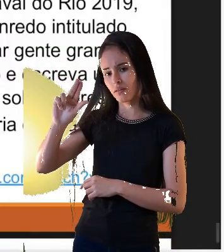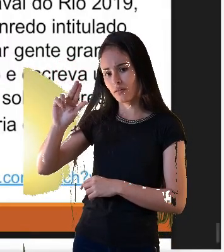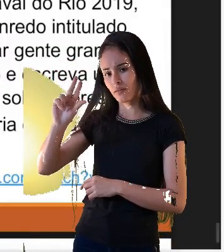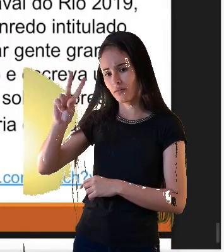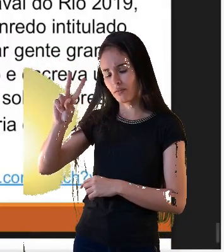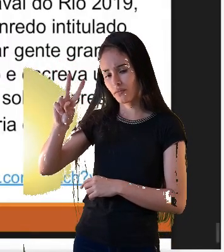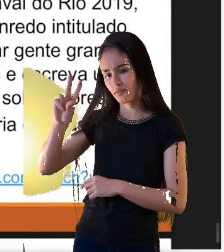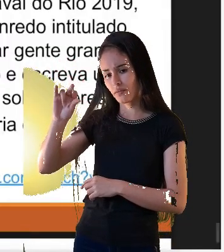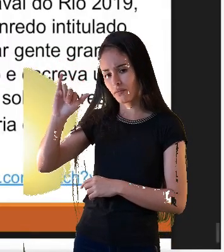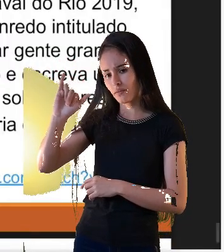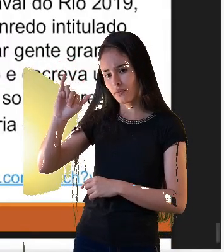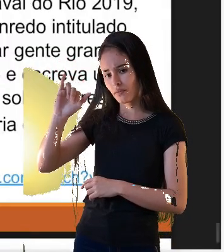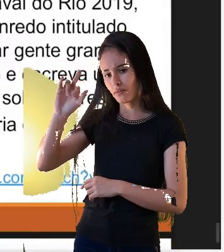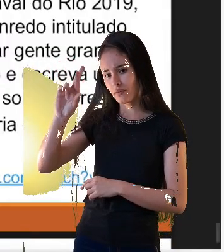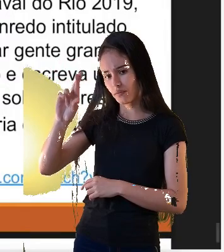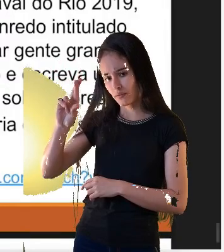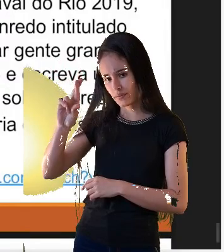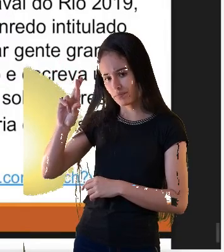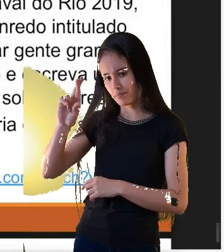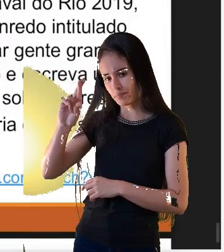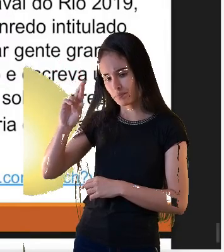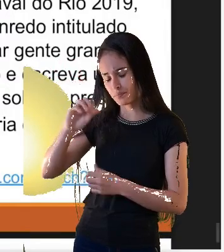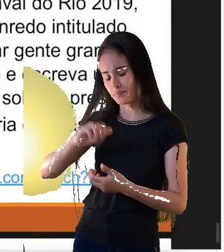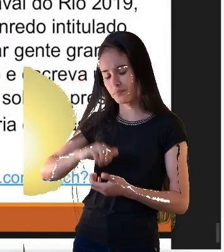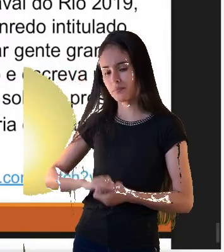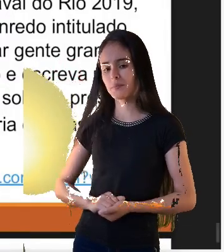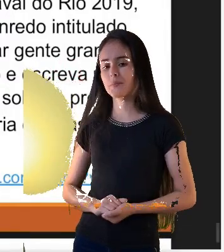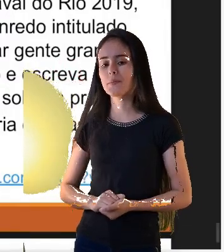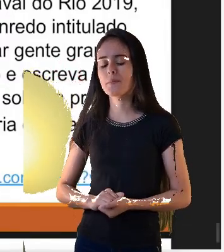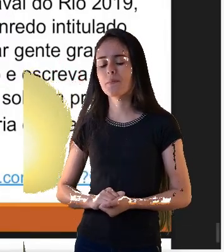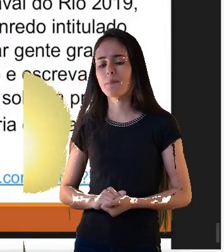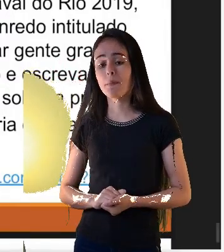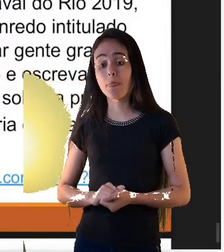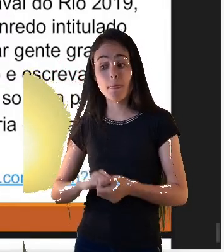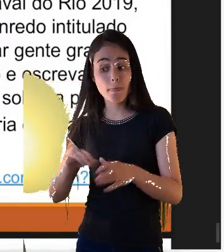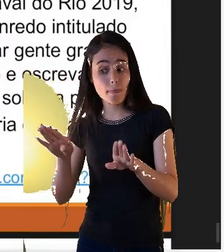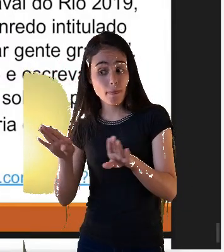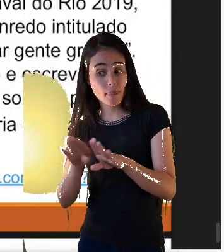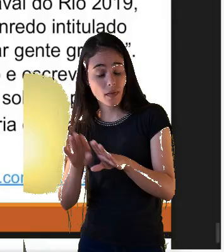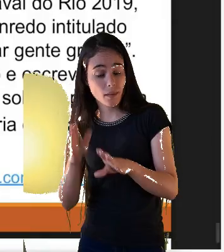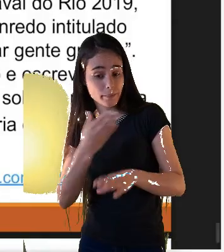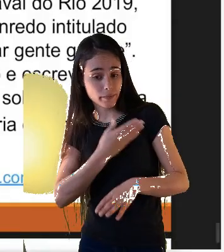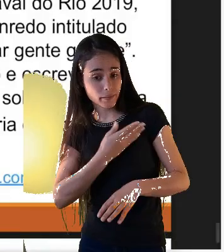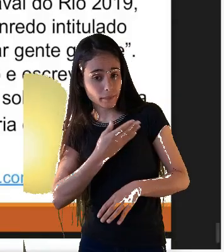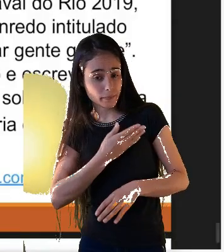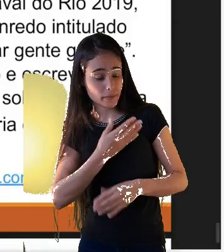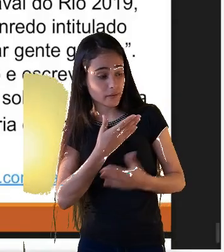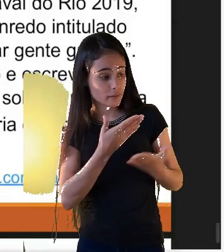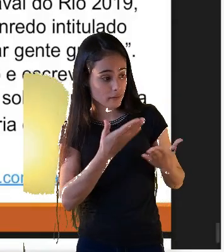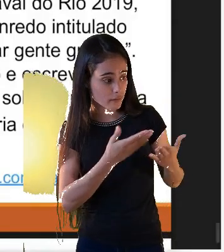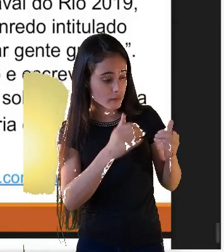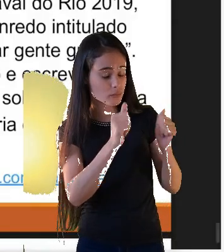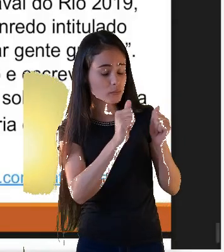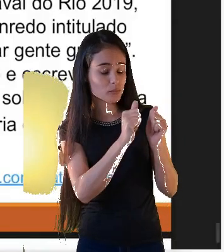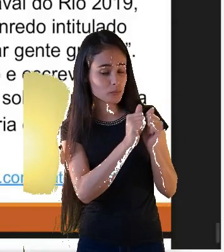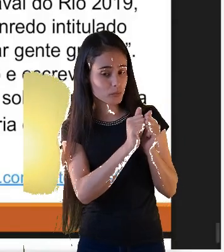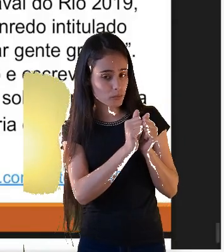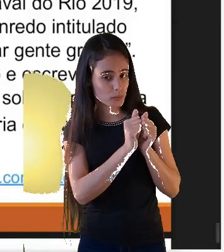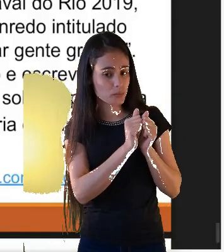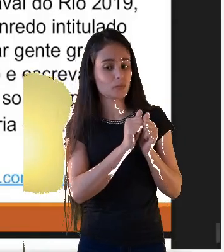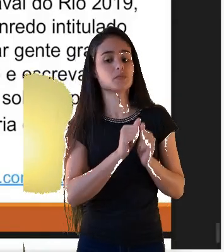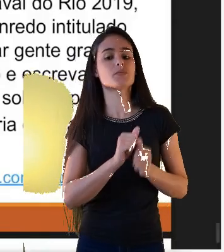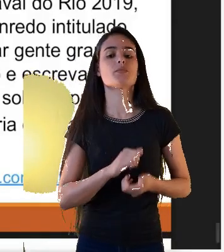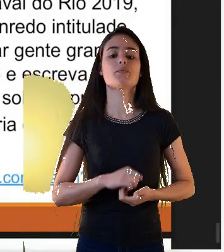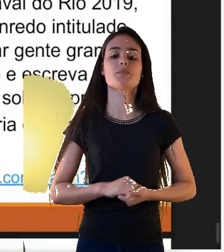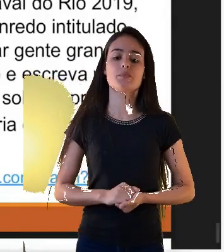que é essa parceira aí que a gente está sempre, né, dividindo esse espaço aqui. E espero que vocês tenham aproveitado,